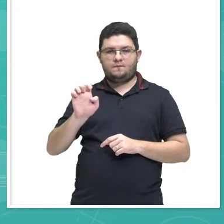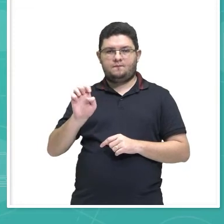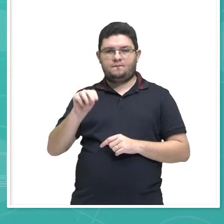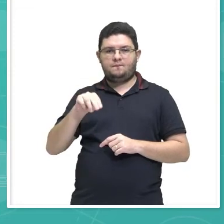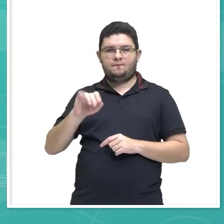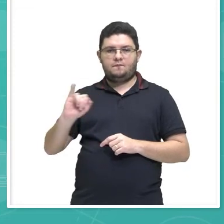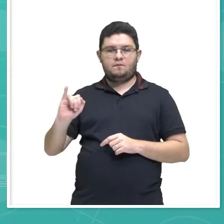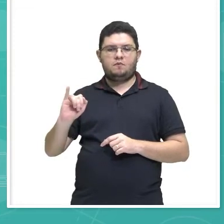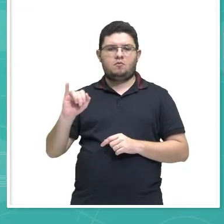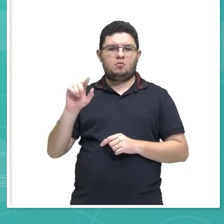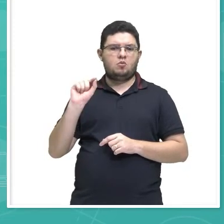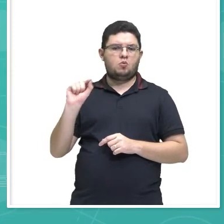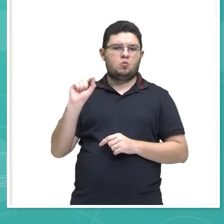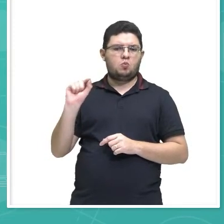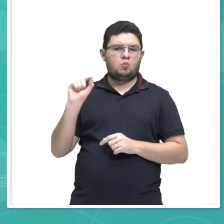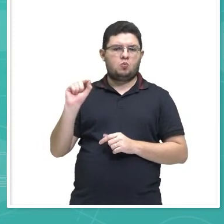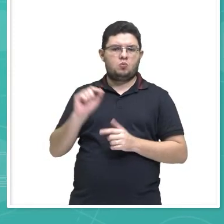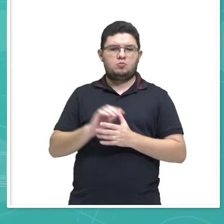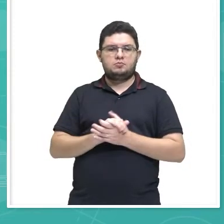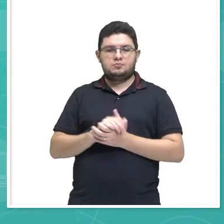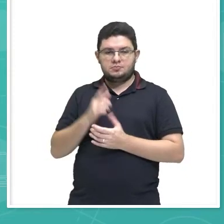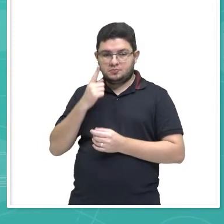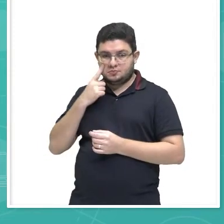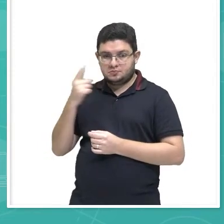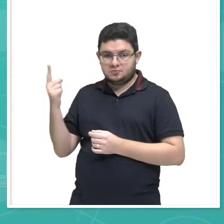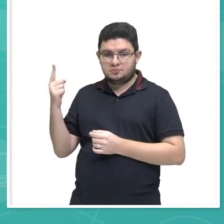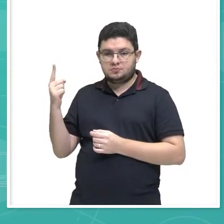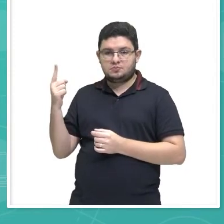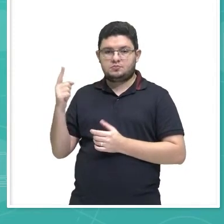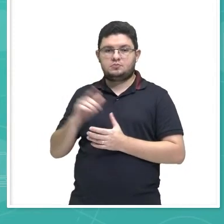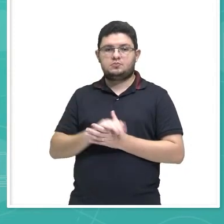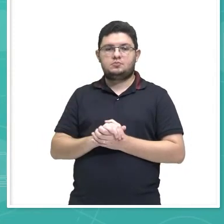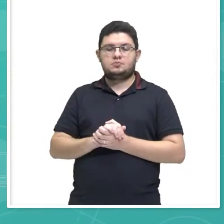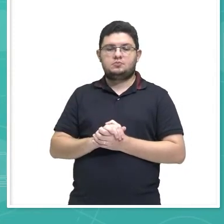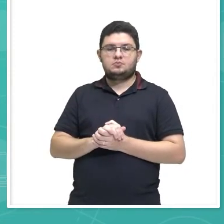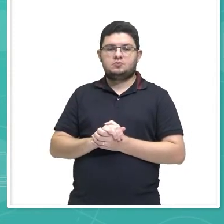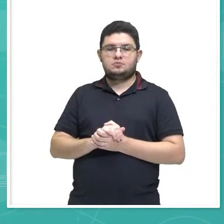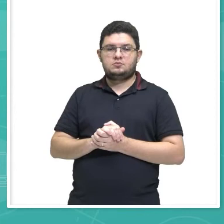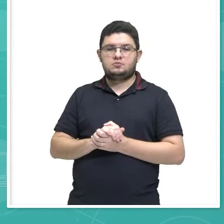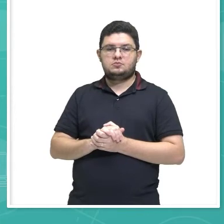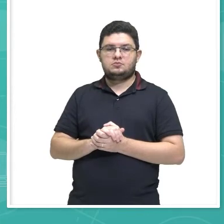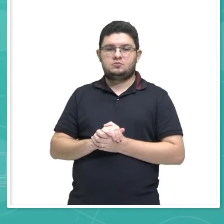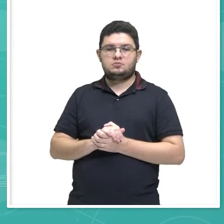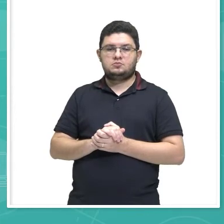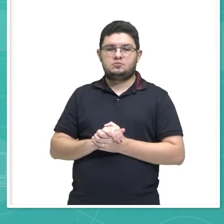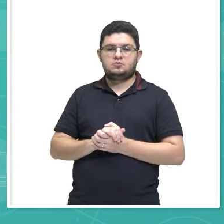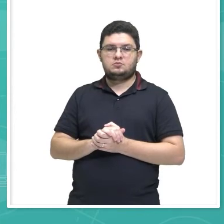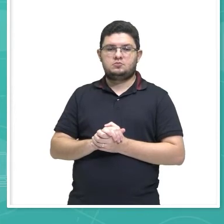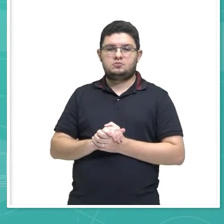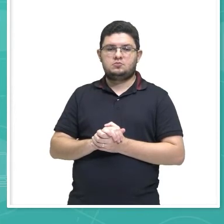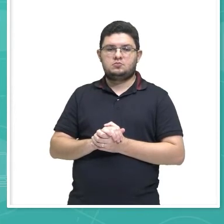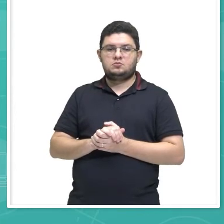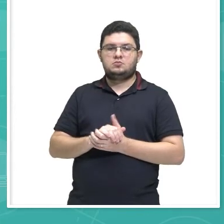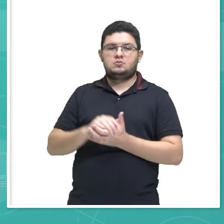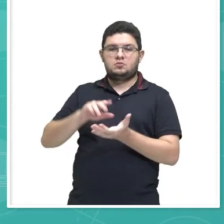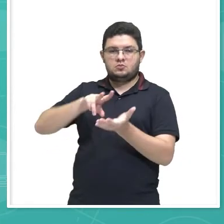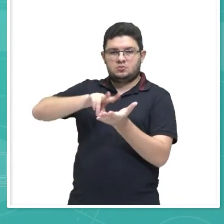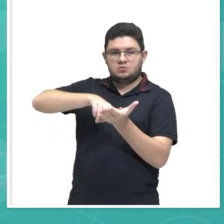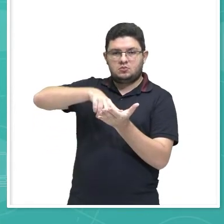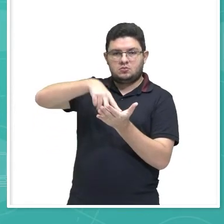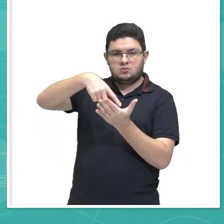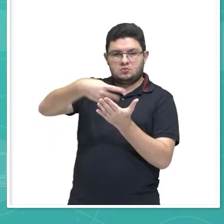Então, Zenpo Kaiten Ukemi vai ser um giro completo. Então, ele se abaixa, se